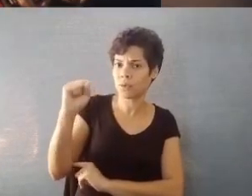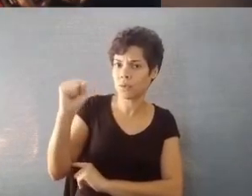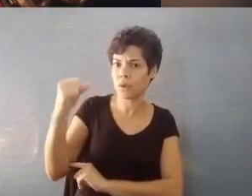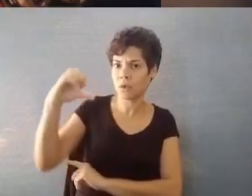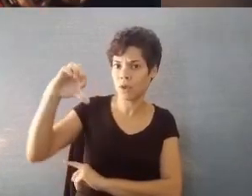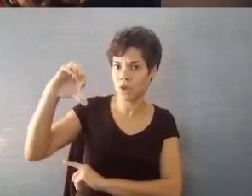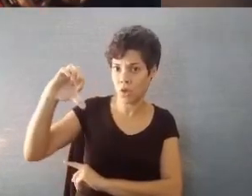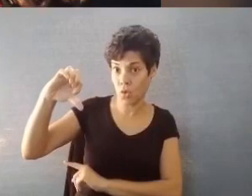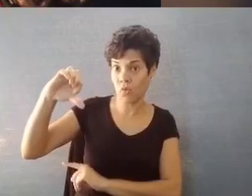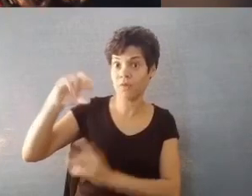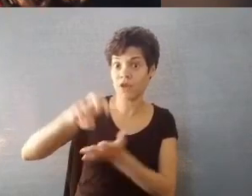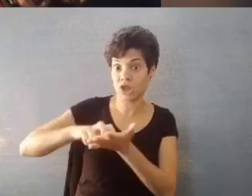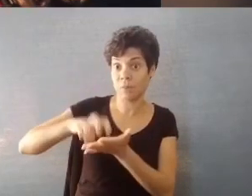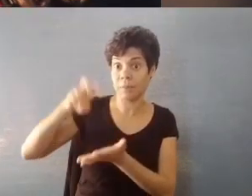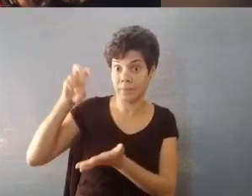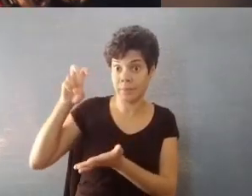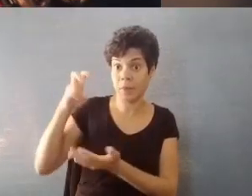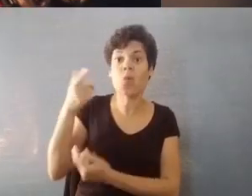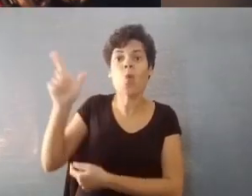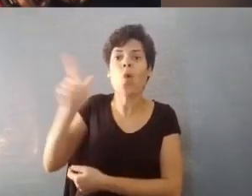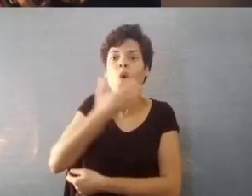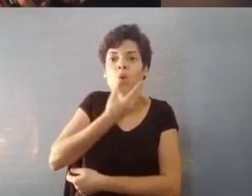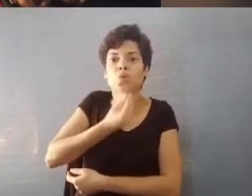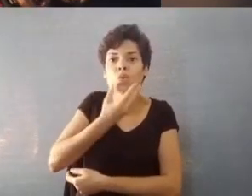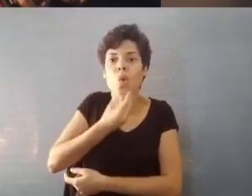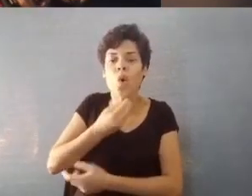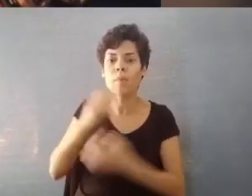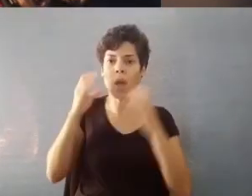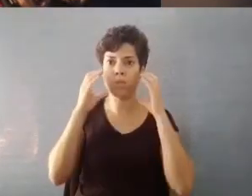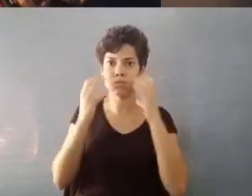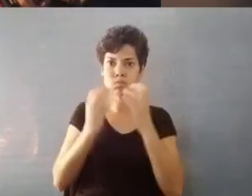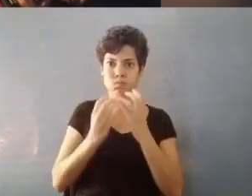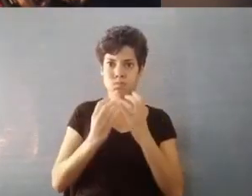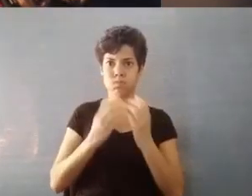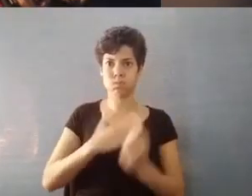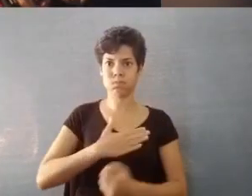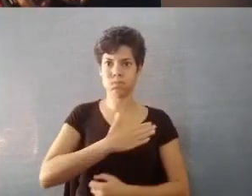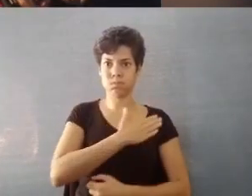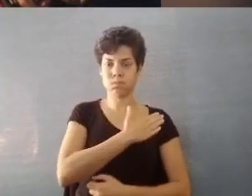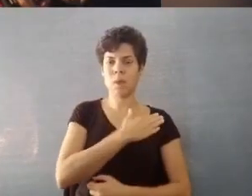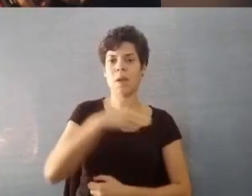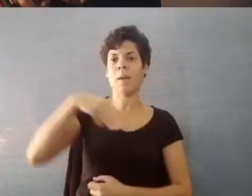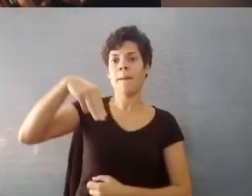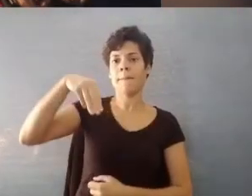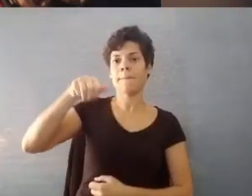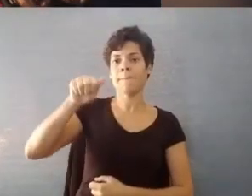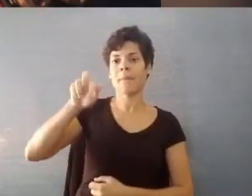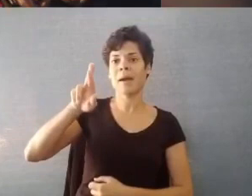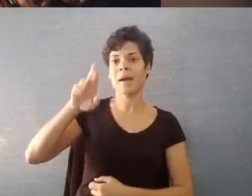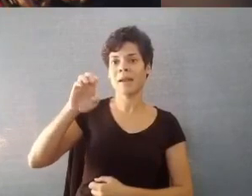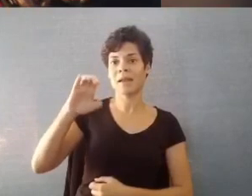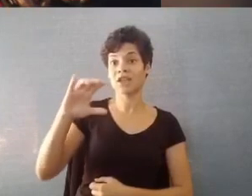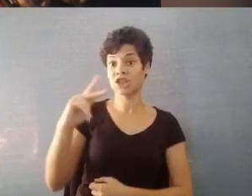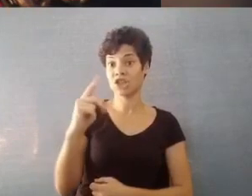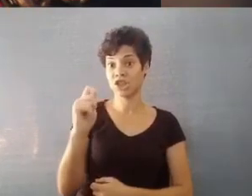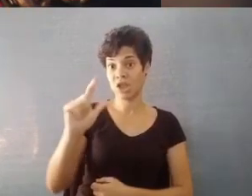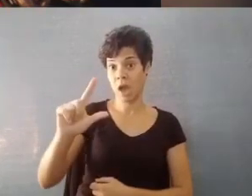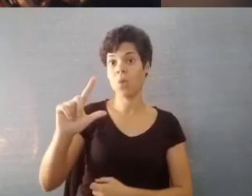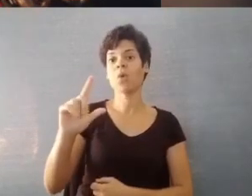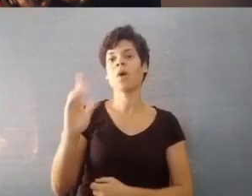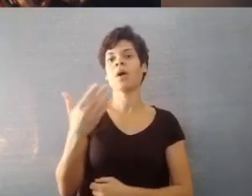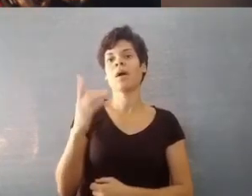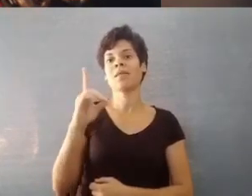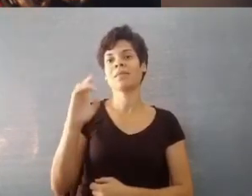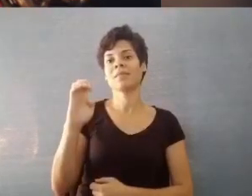1889, o Marechal Deodoro da Fonseca marchou com as tropas do exército